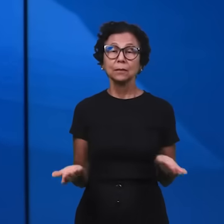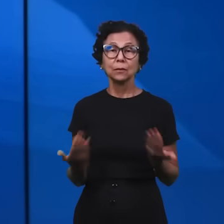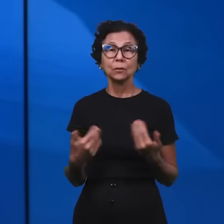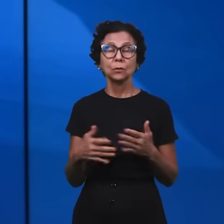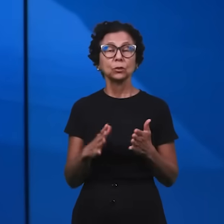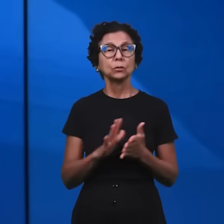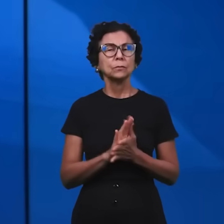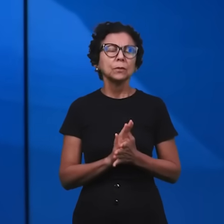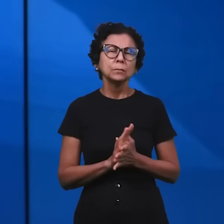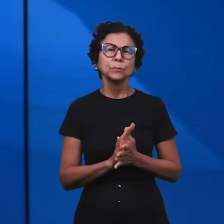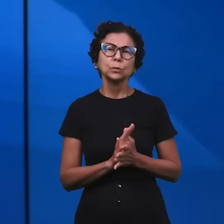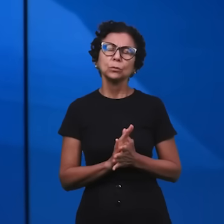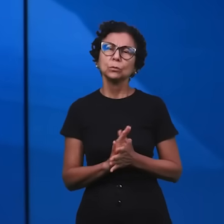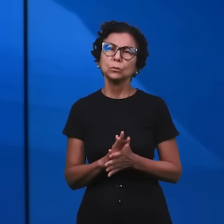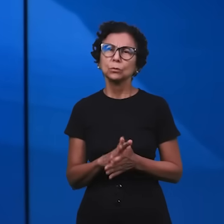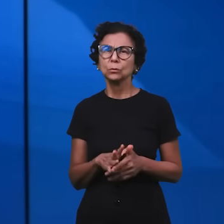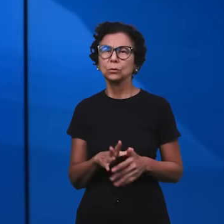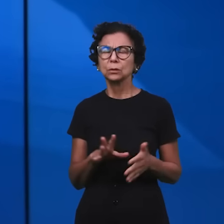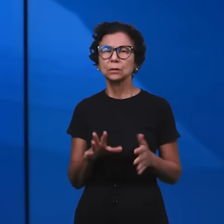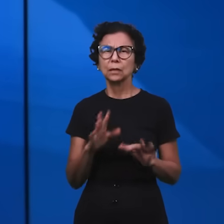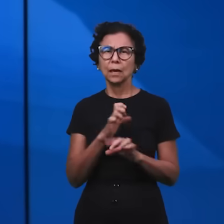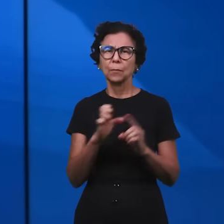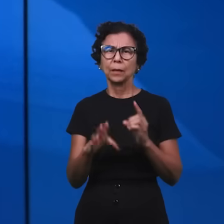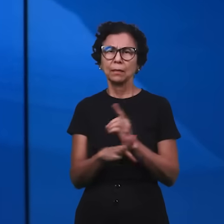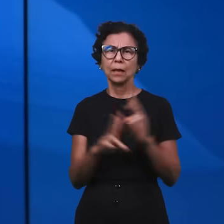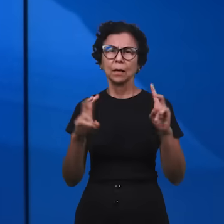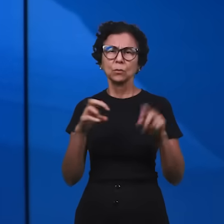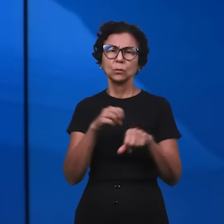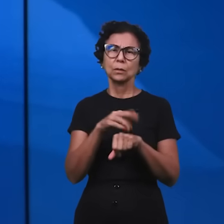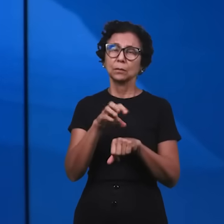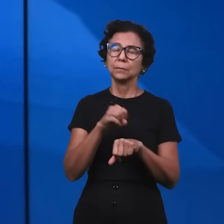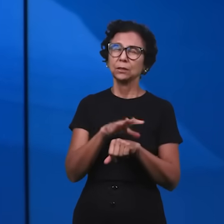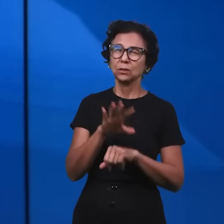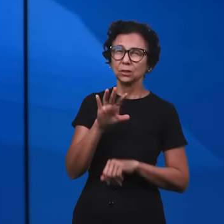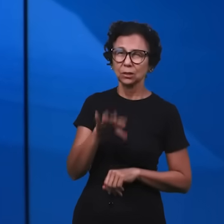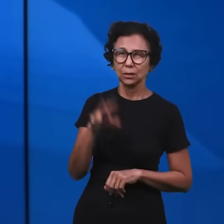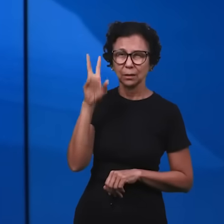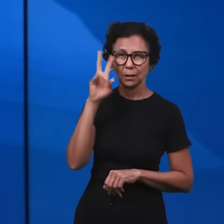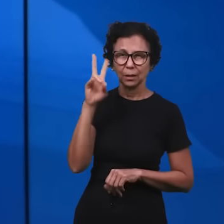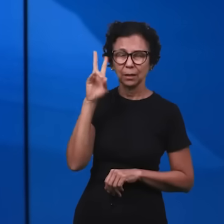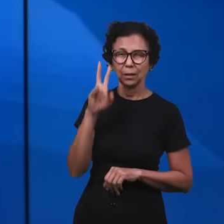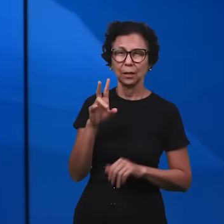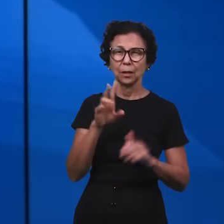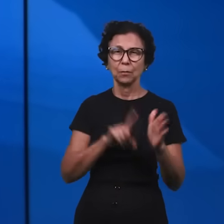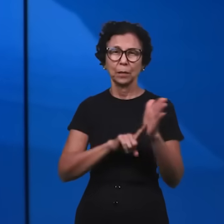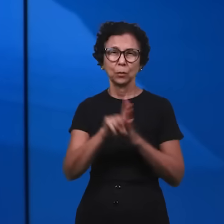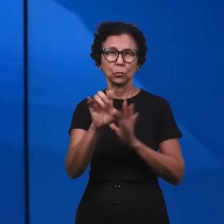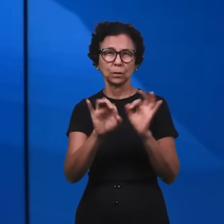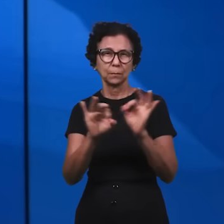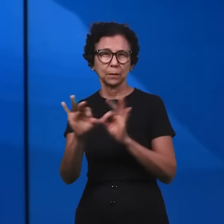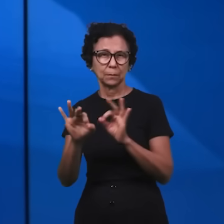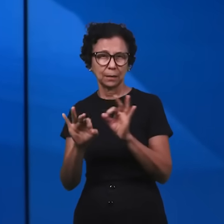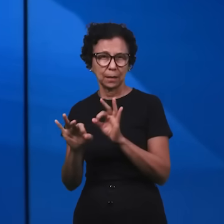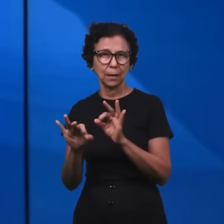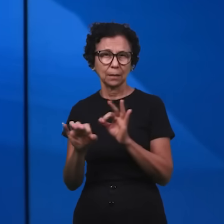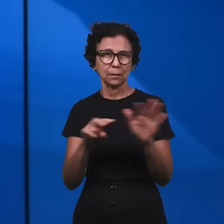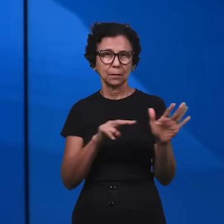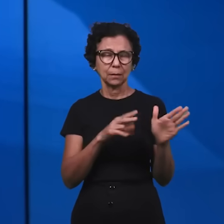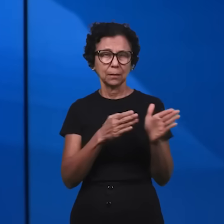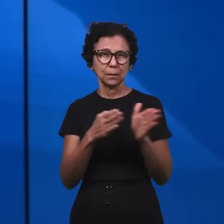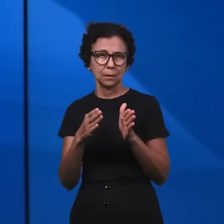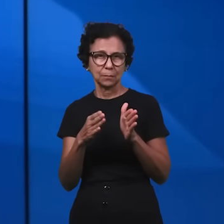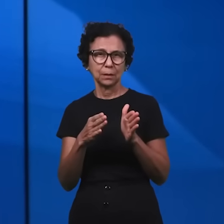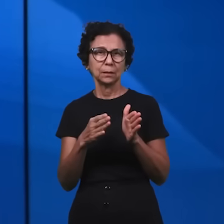estamos aqui para transmitir o assunto da Escola Bíblica Dominical, daquelas perguntas que foram formuladas para os irmãos responderem durante a